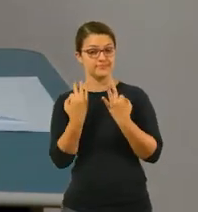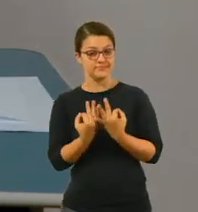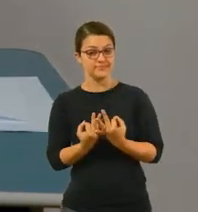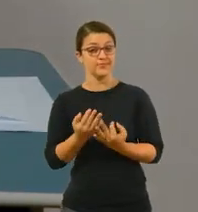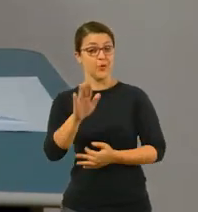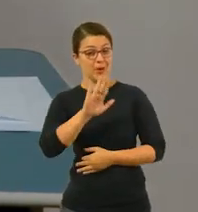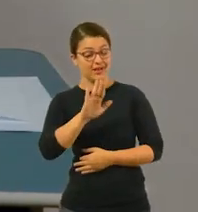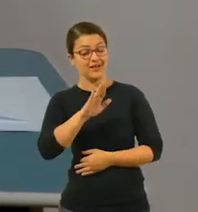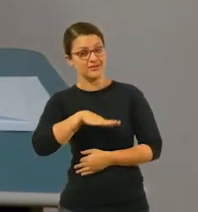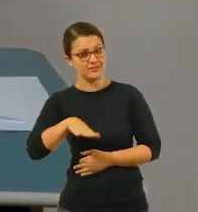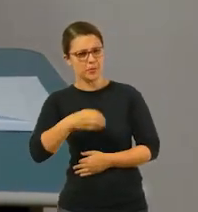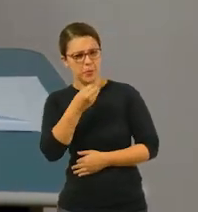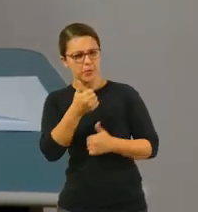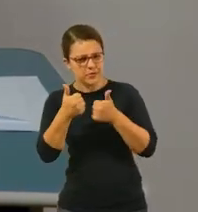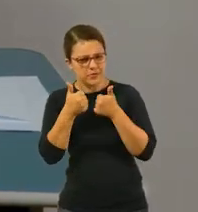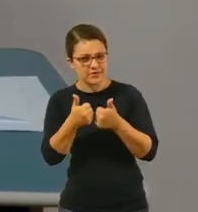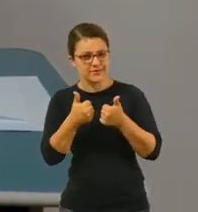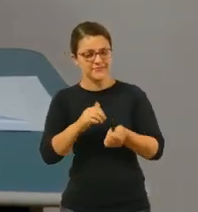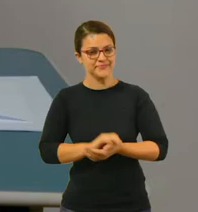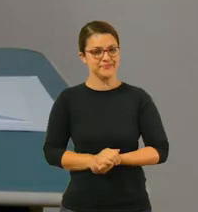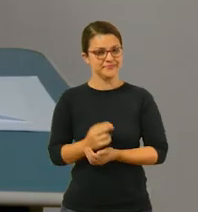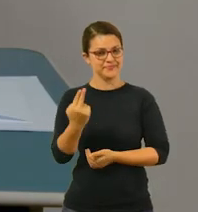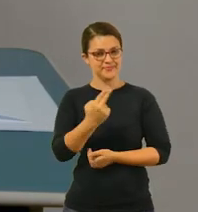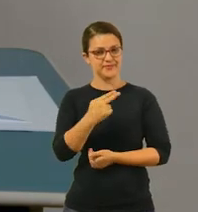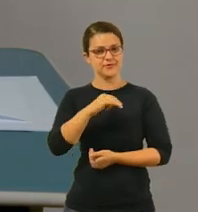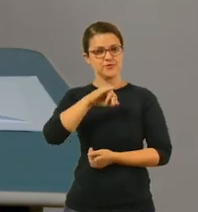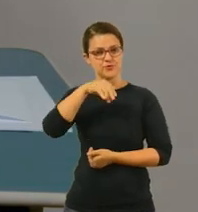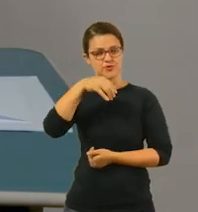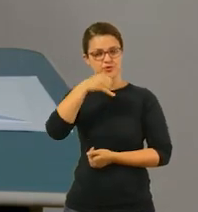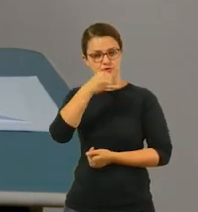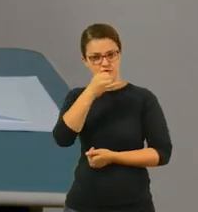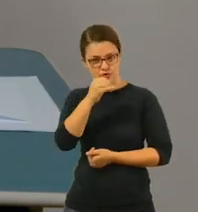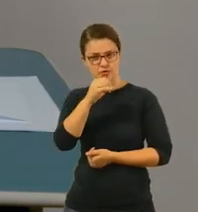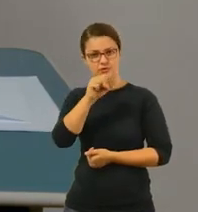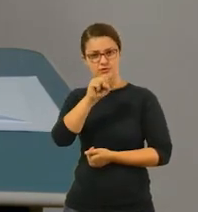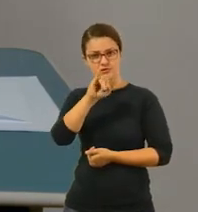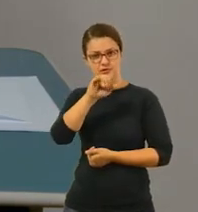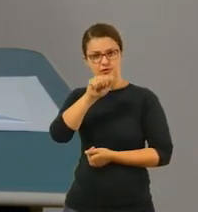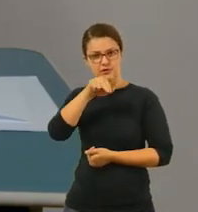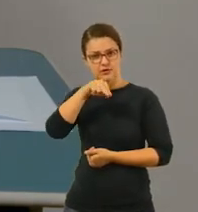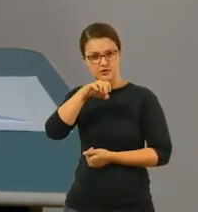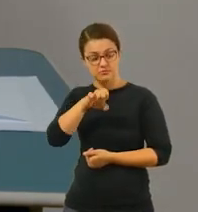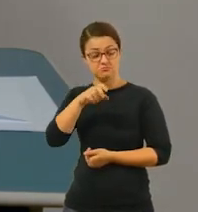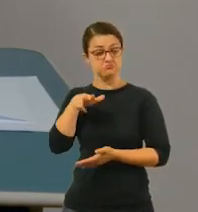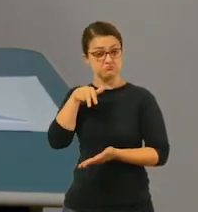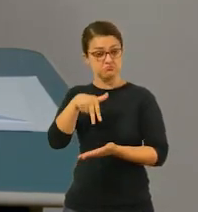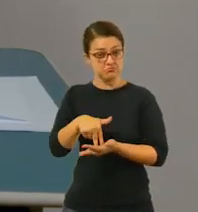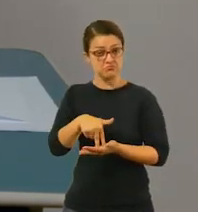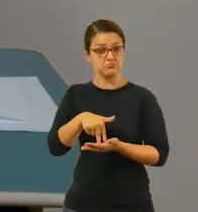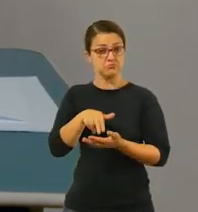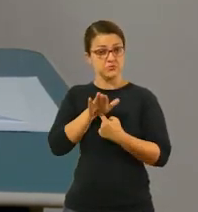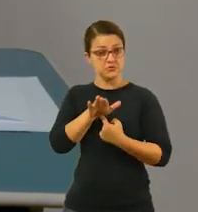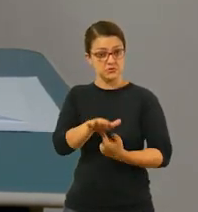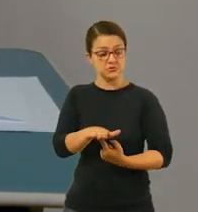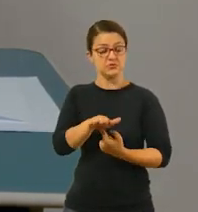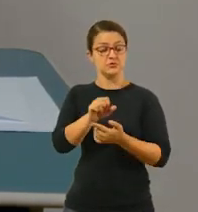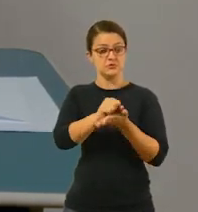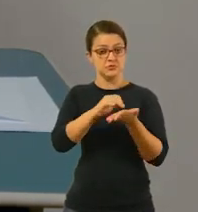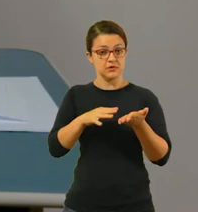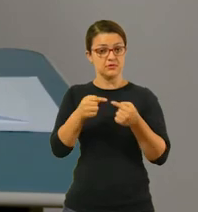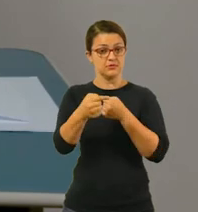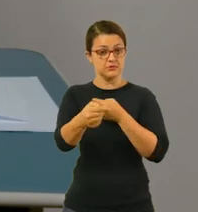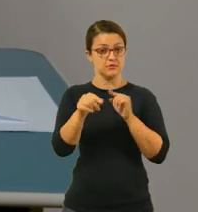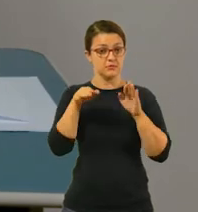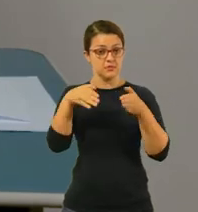Olá, família! Olá, crianças! Tudo bem com vocês? Sou a professora Josiane Marani e hoje estou aqui para apresentar as atividades